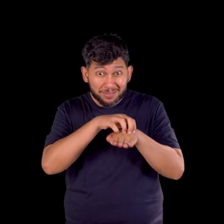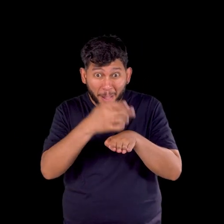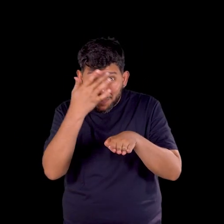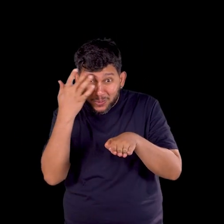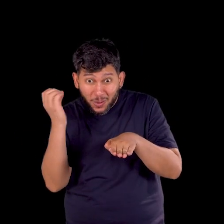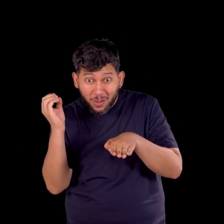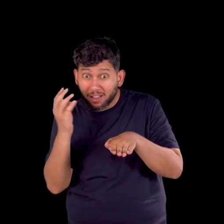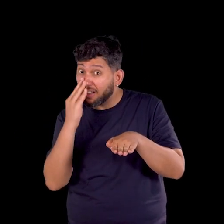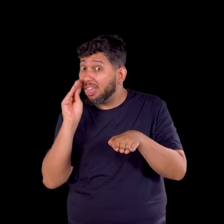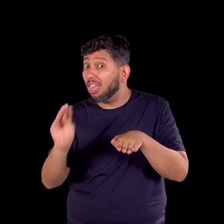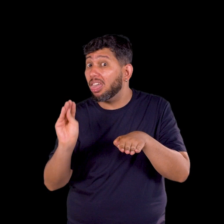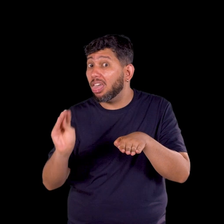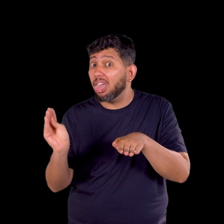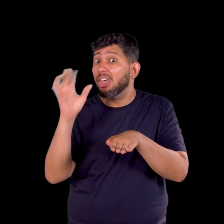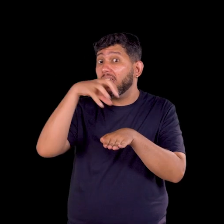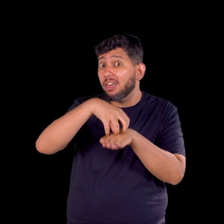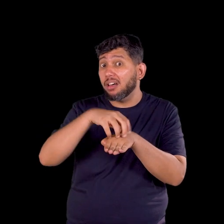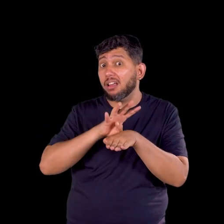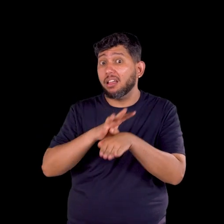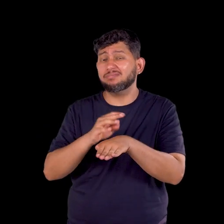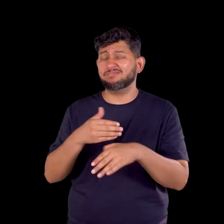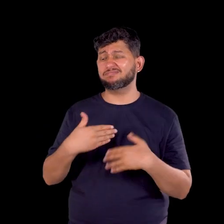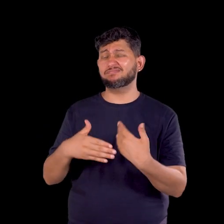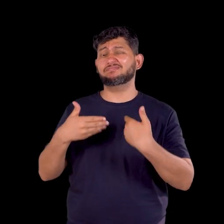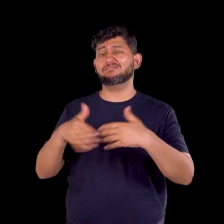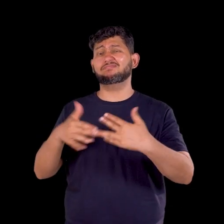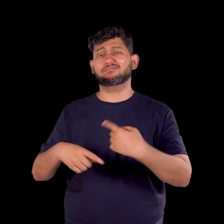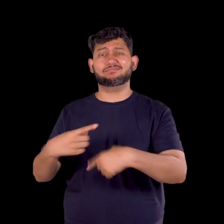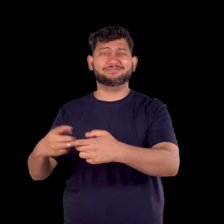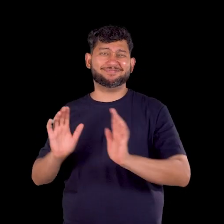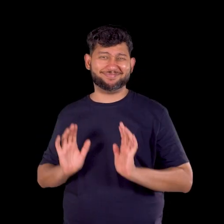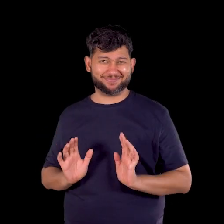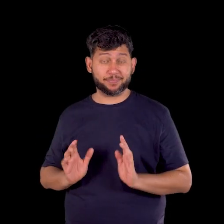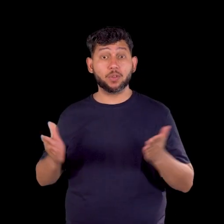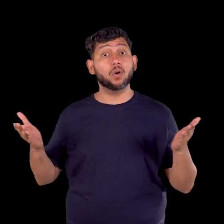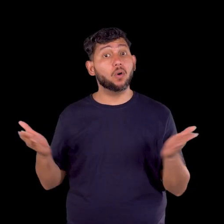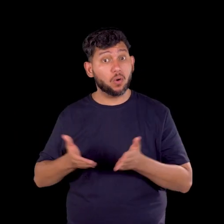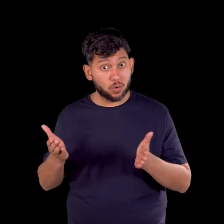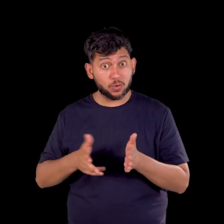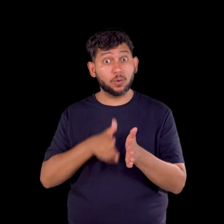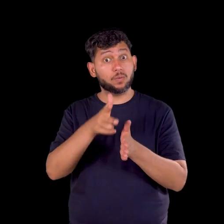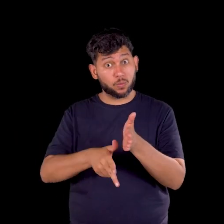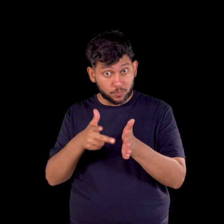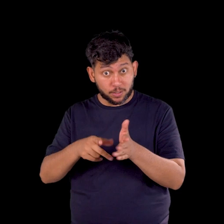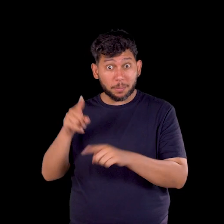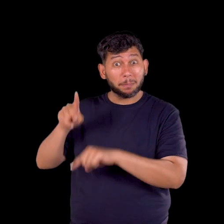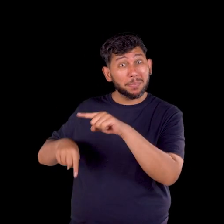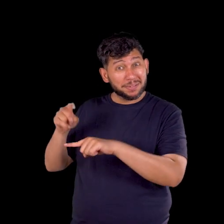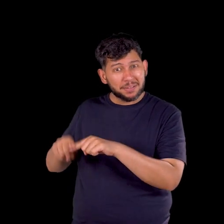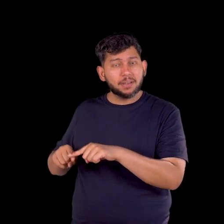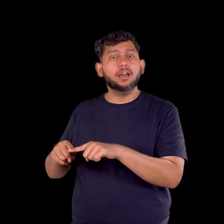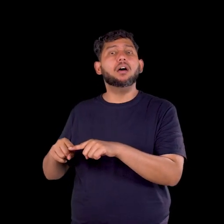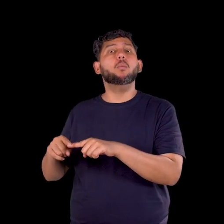caiu no esquecimento. Em regime de concessão, hoje, as ferrovias transportam cargas e essa